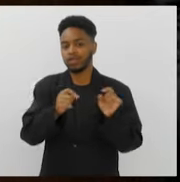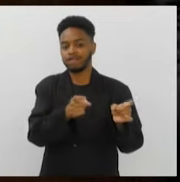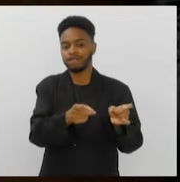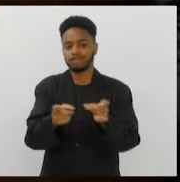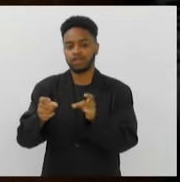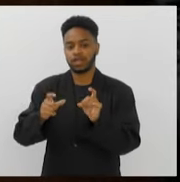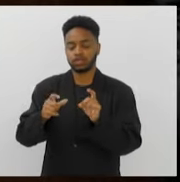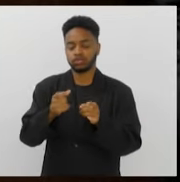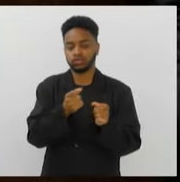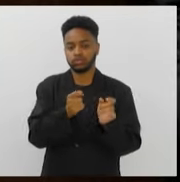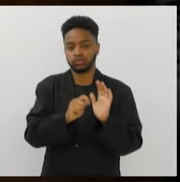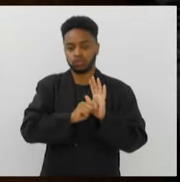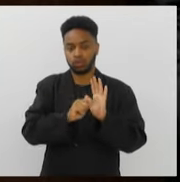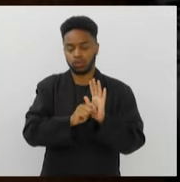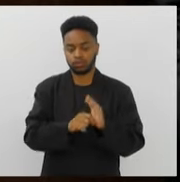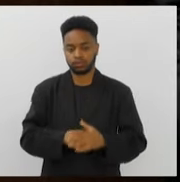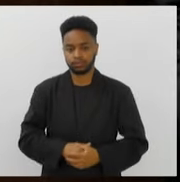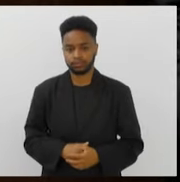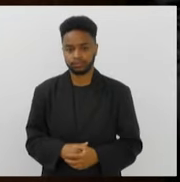droga,